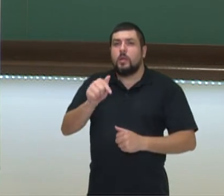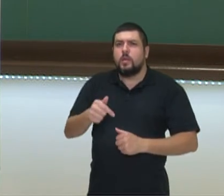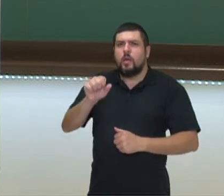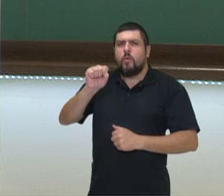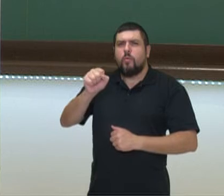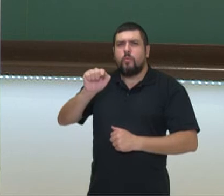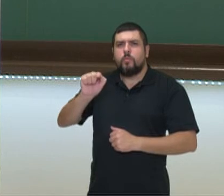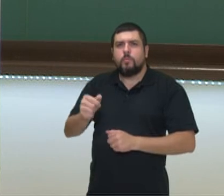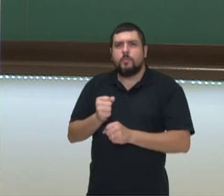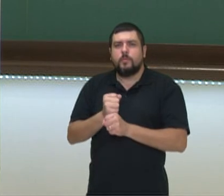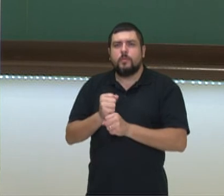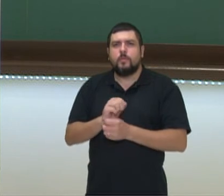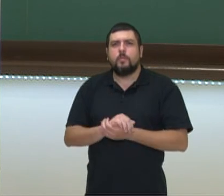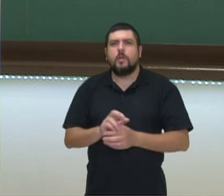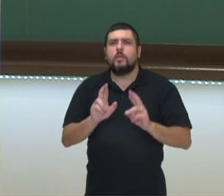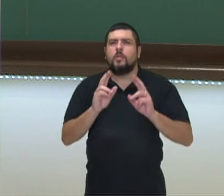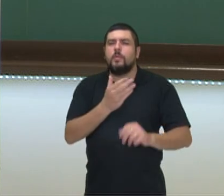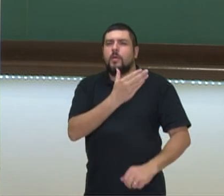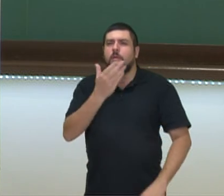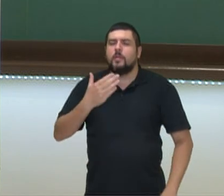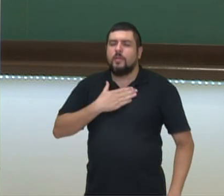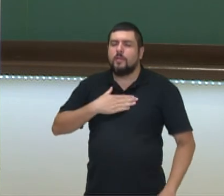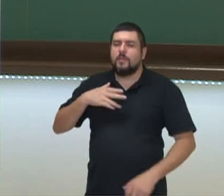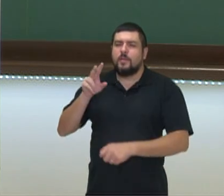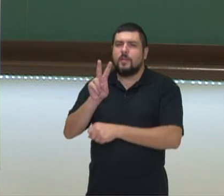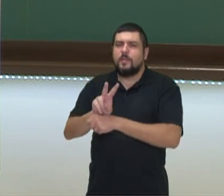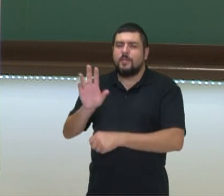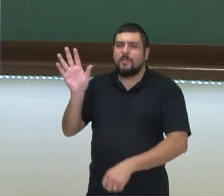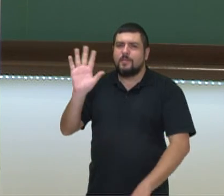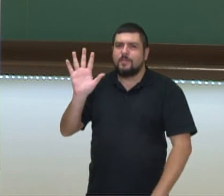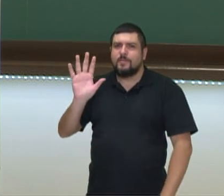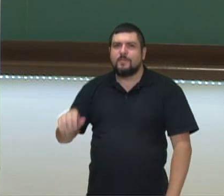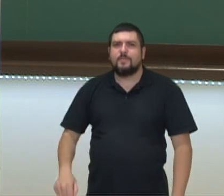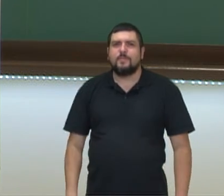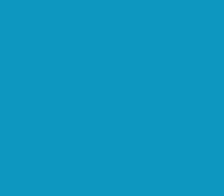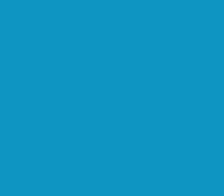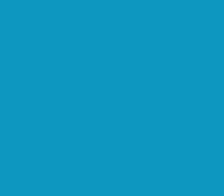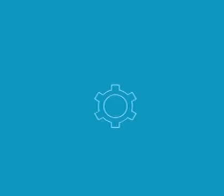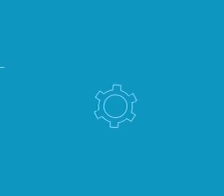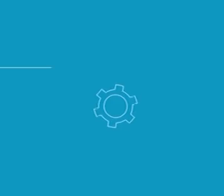Pessoal, espero que vocês tenham gostado, fiquem bem, se cuidem e até a próxima.